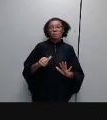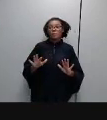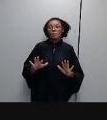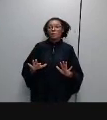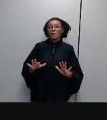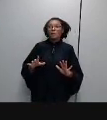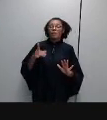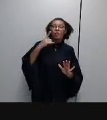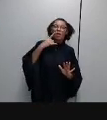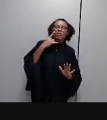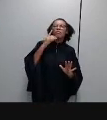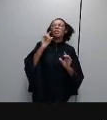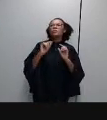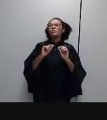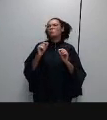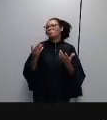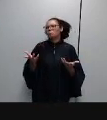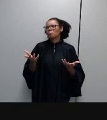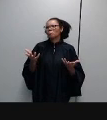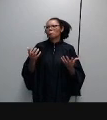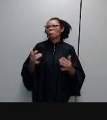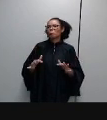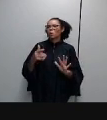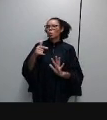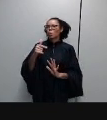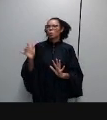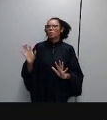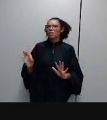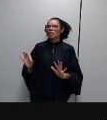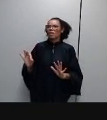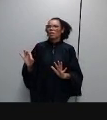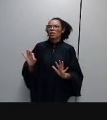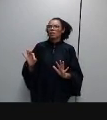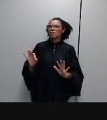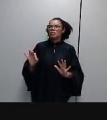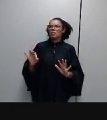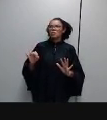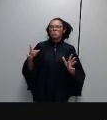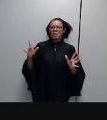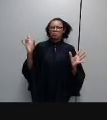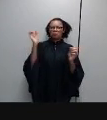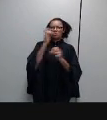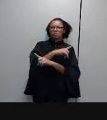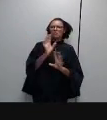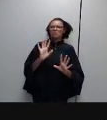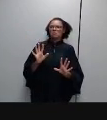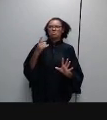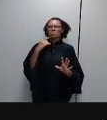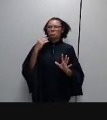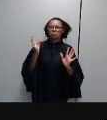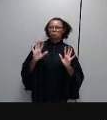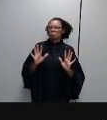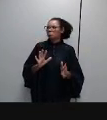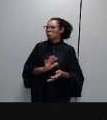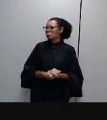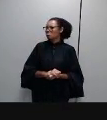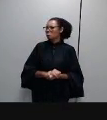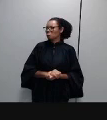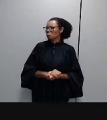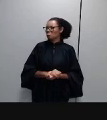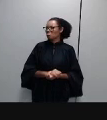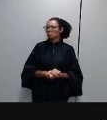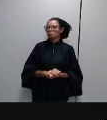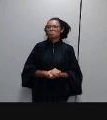questão Ministério não tenha essa complexidade a meu ver a meu ver gostei nesse sábado e